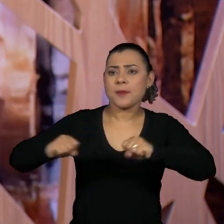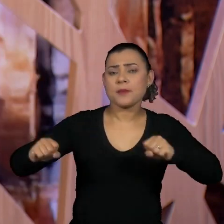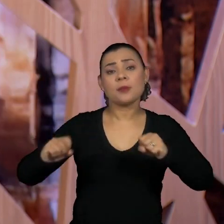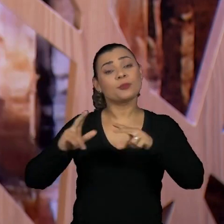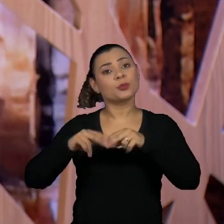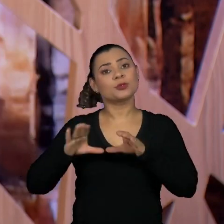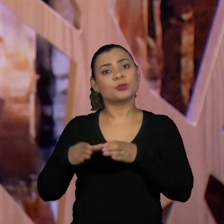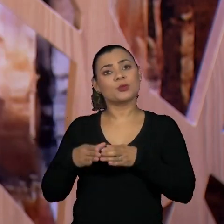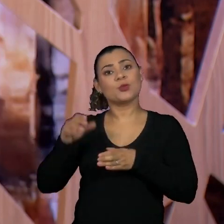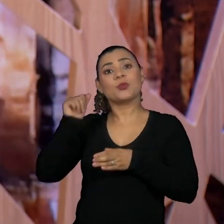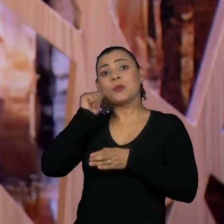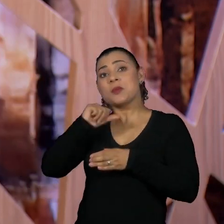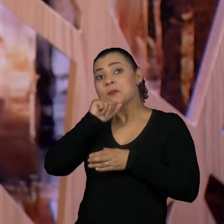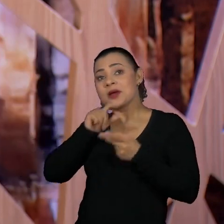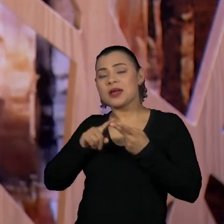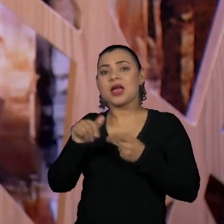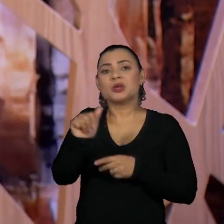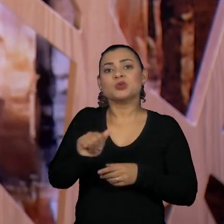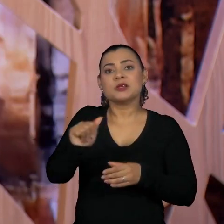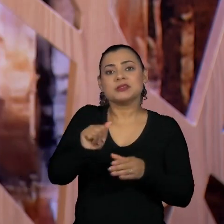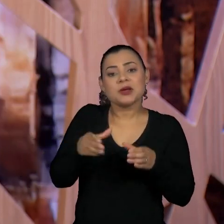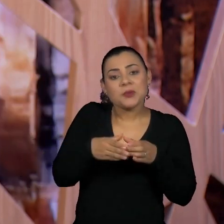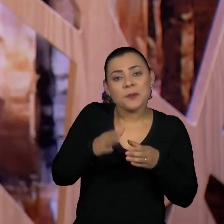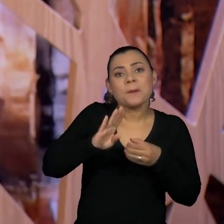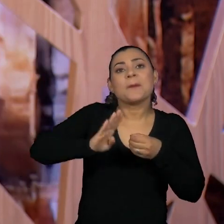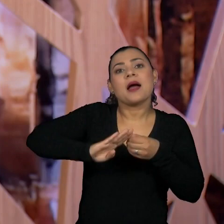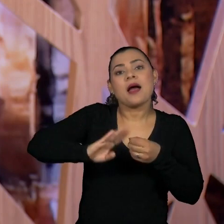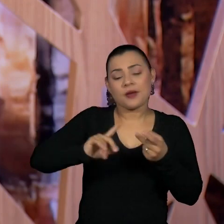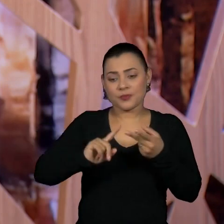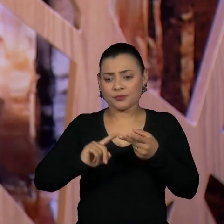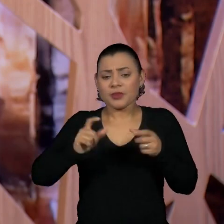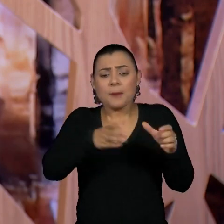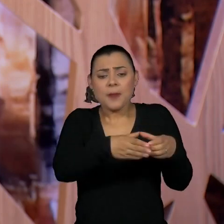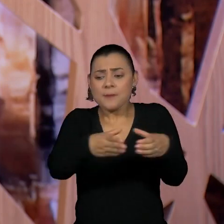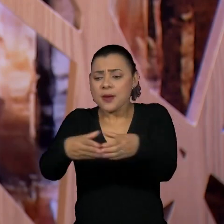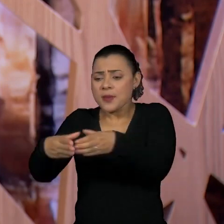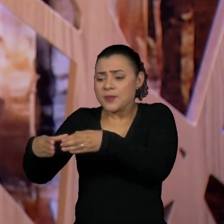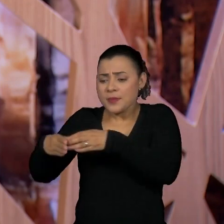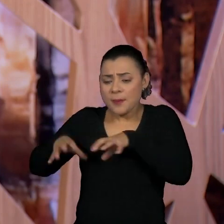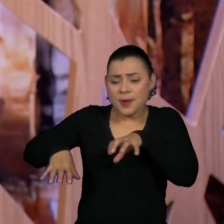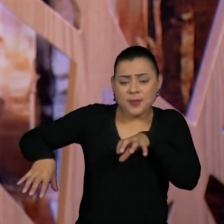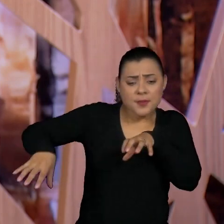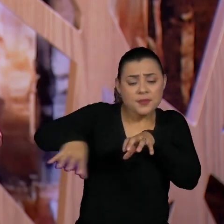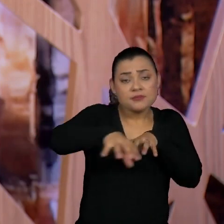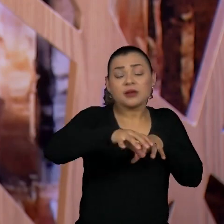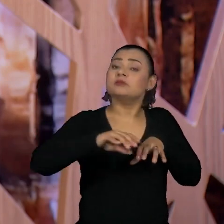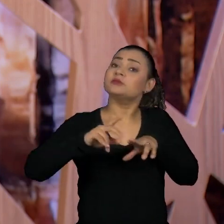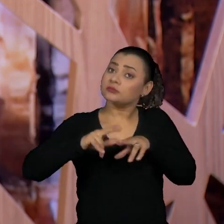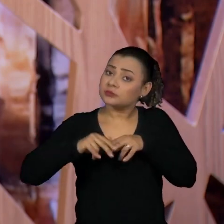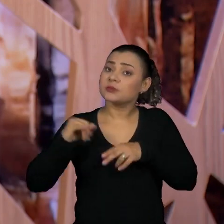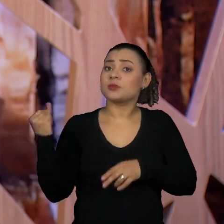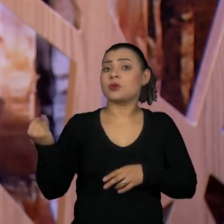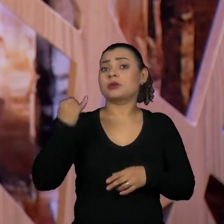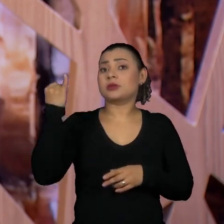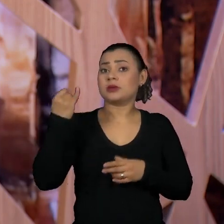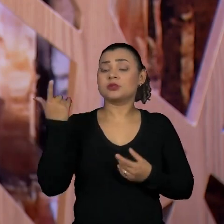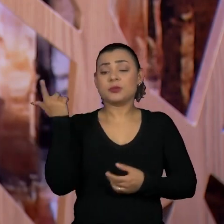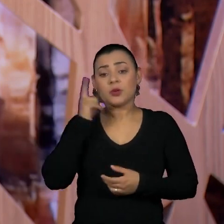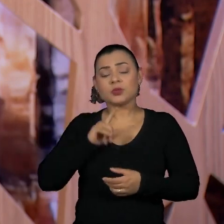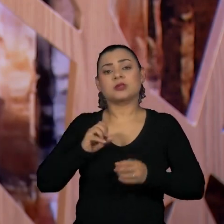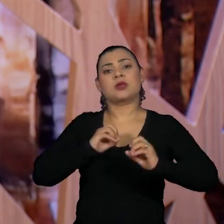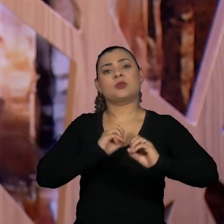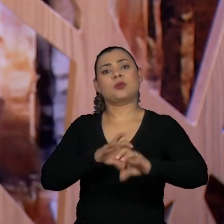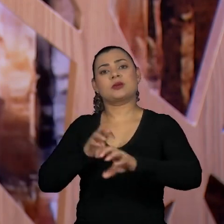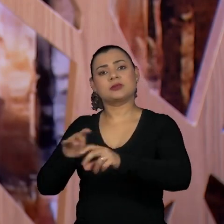mães, as sociedades de bairro, todos esses espaços de sociabilidade foram fundamentais para que a gente tivesse